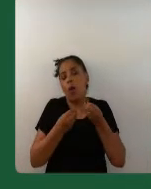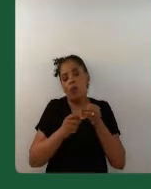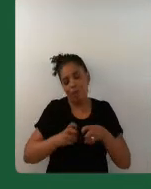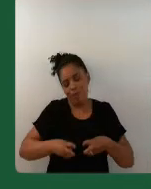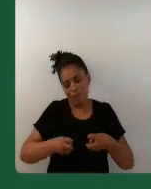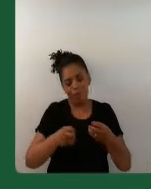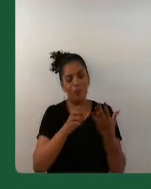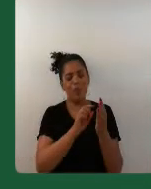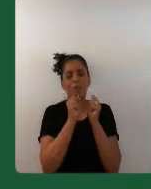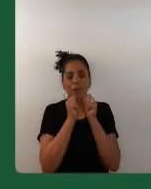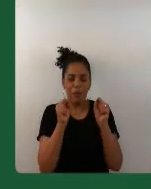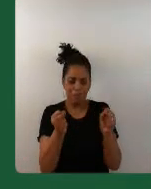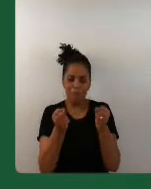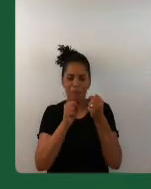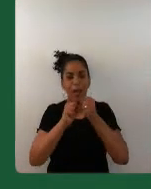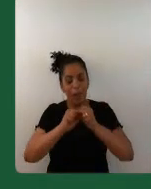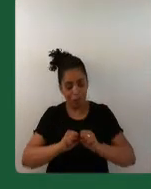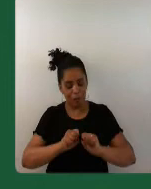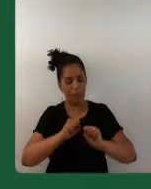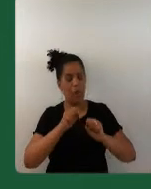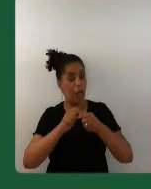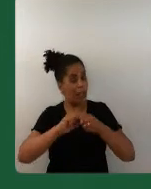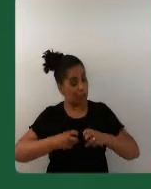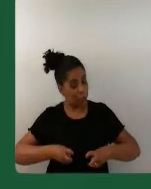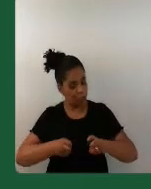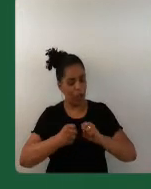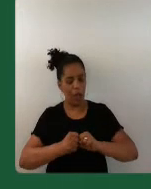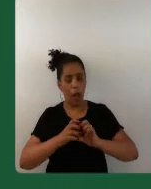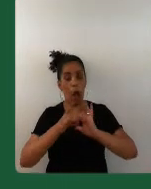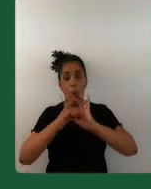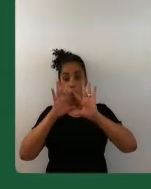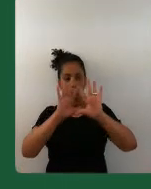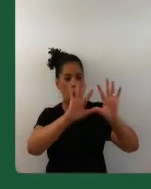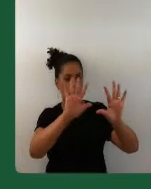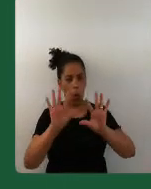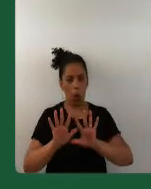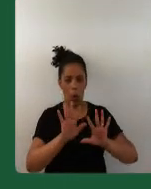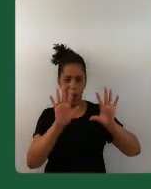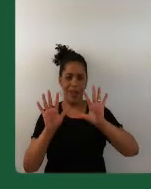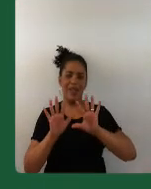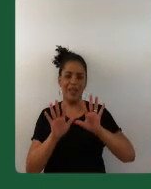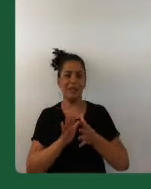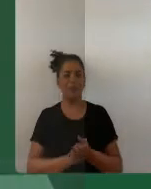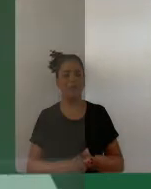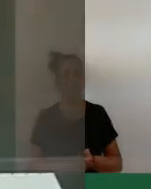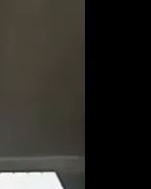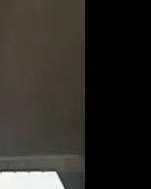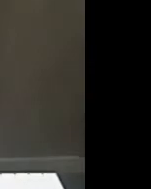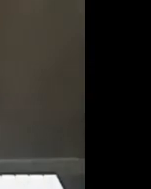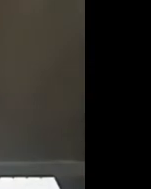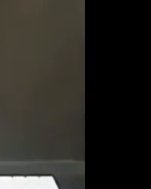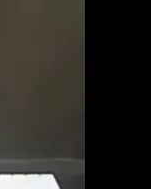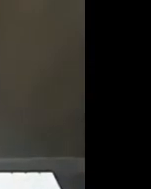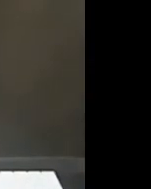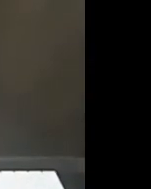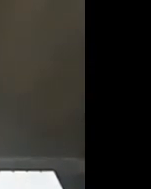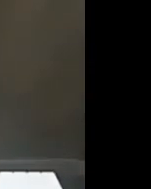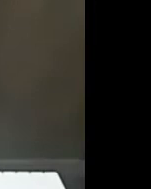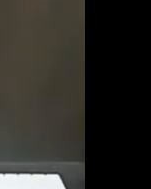pela cirurgia, porque sem os 5 dedos seria impossível. Vamos esperar um pouquinho,